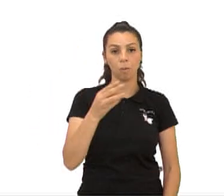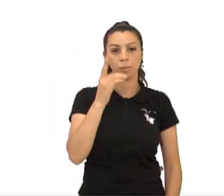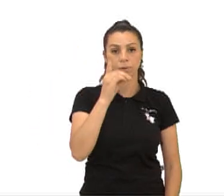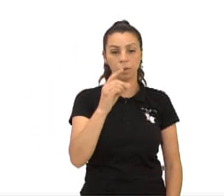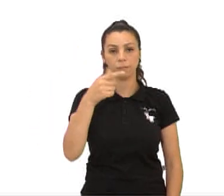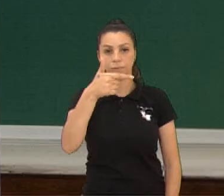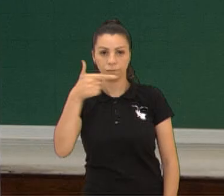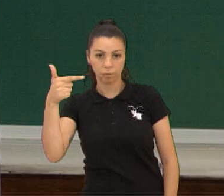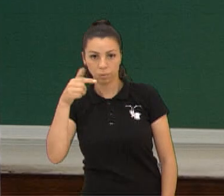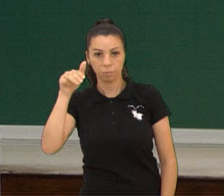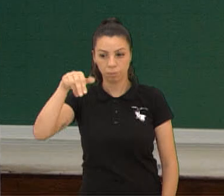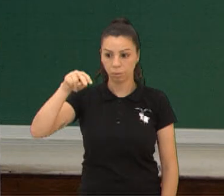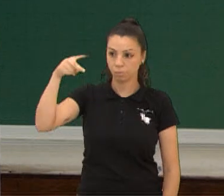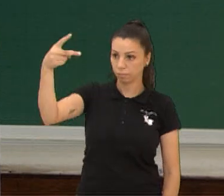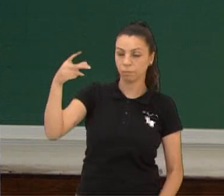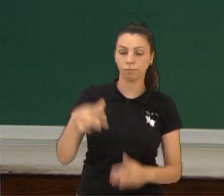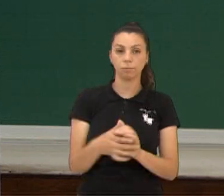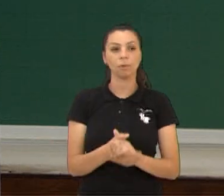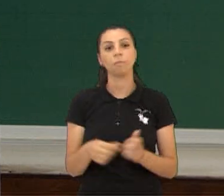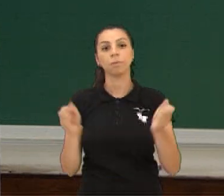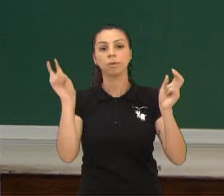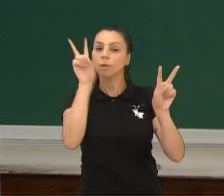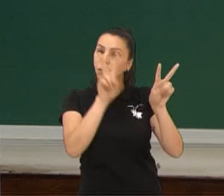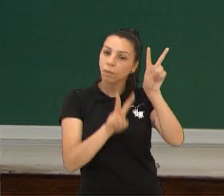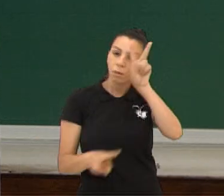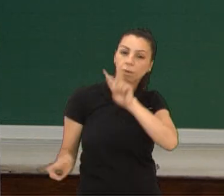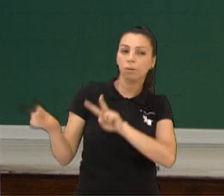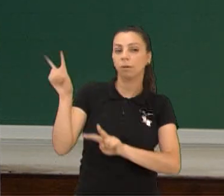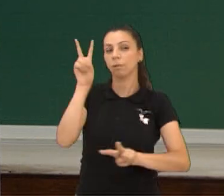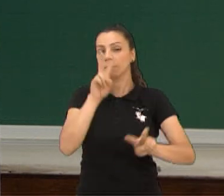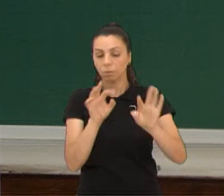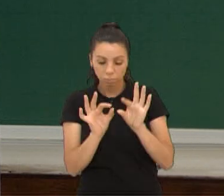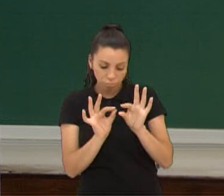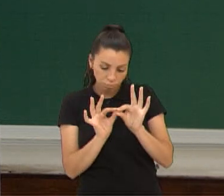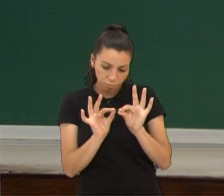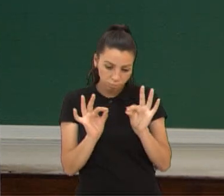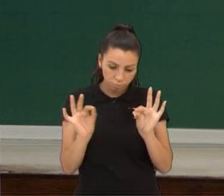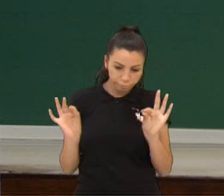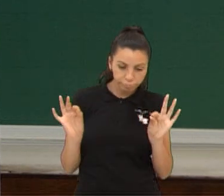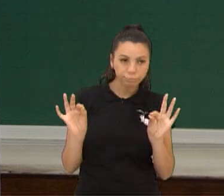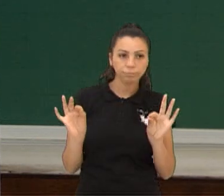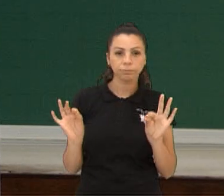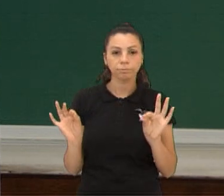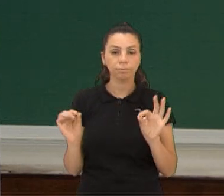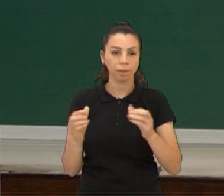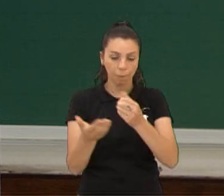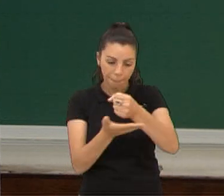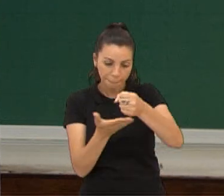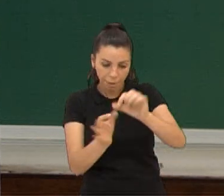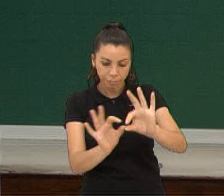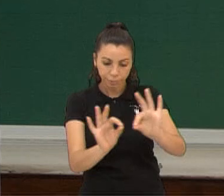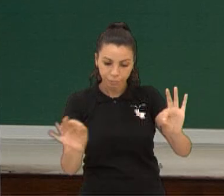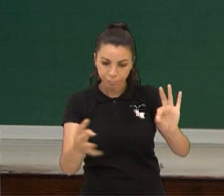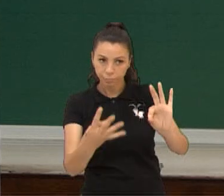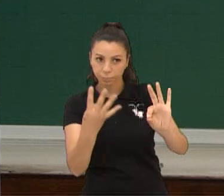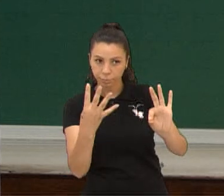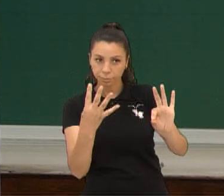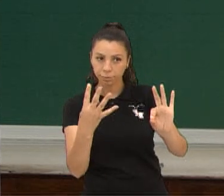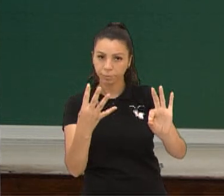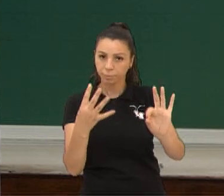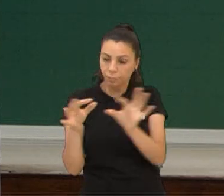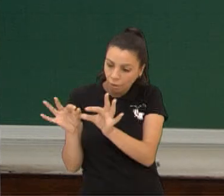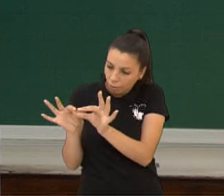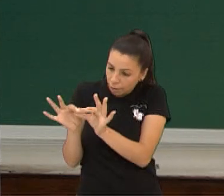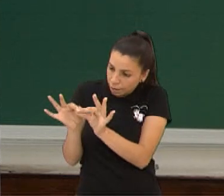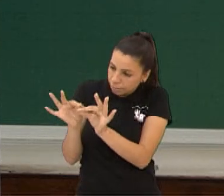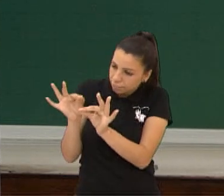metros quadrados. Observe a figura aqui, ó, observe as medidas. Aqui eu tenho uma medida de 4, até